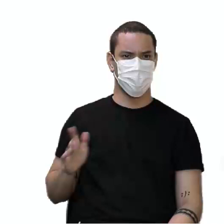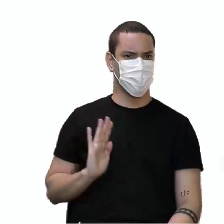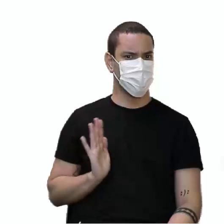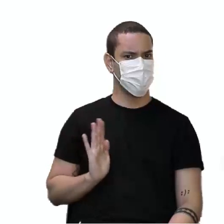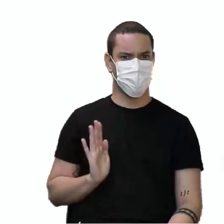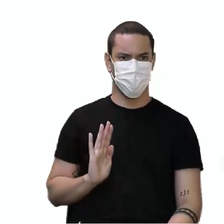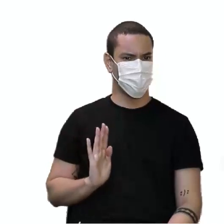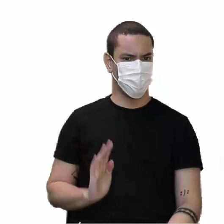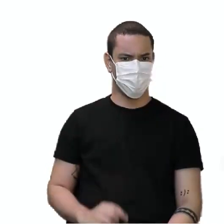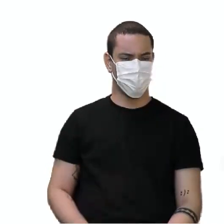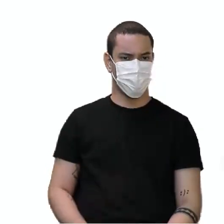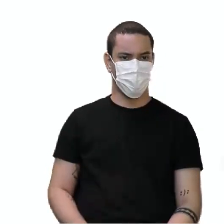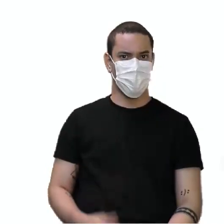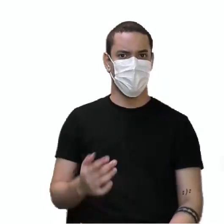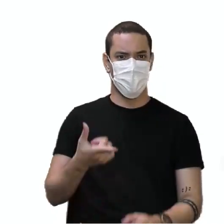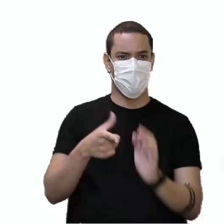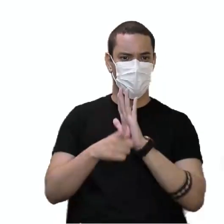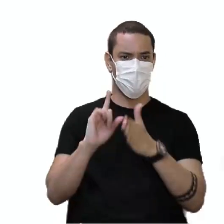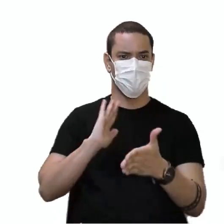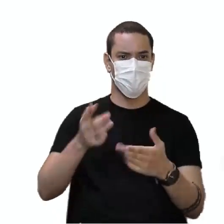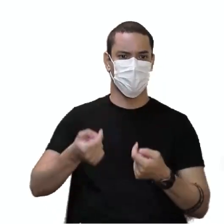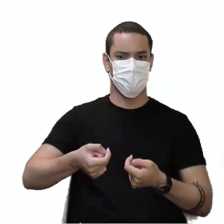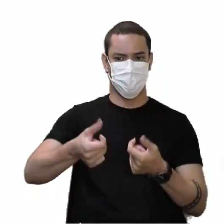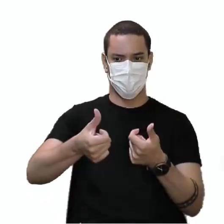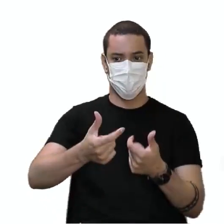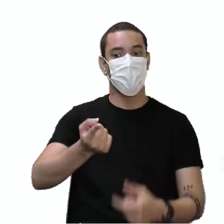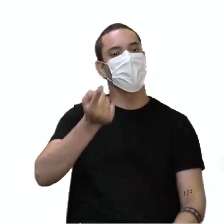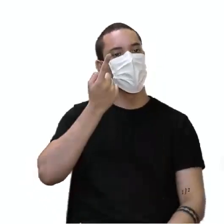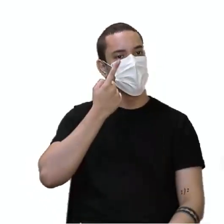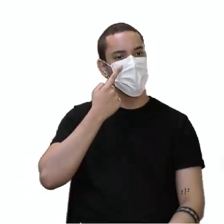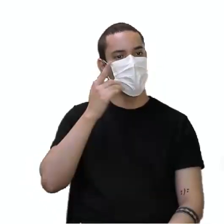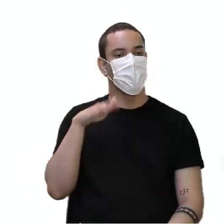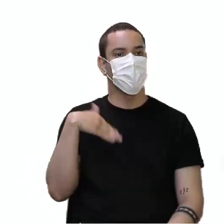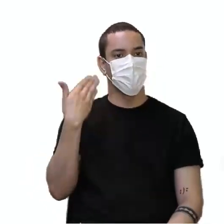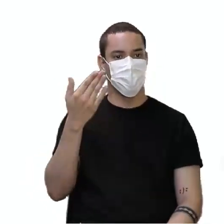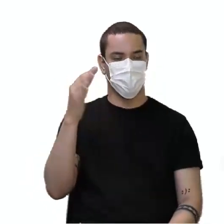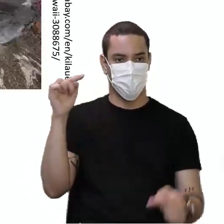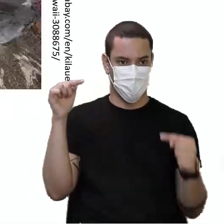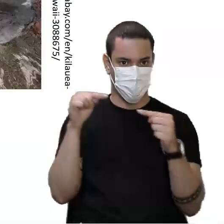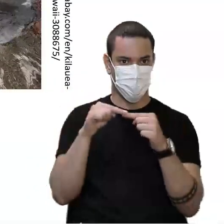de spoiler. Então, e aí, vamos descobrir qual das alternativas